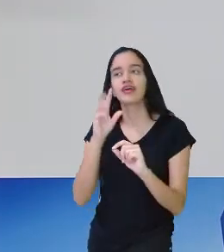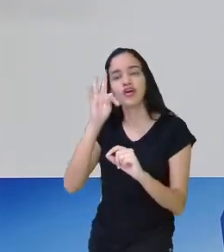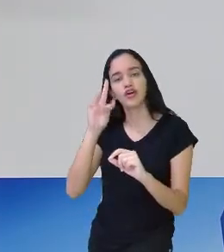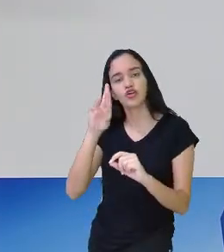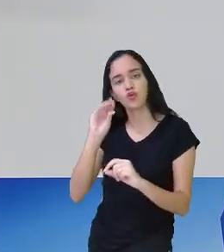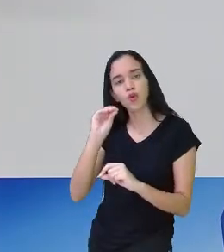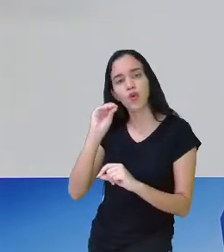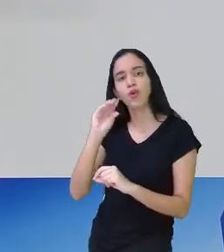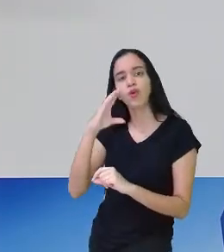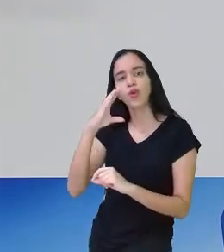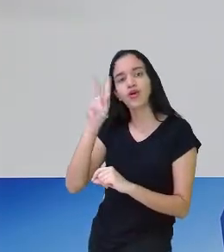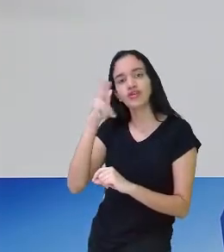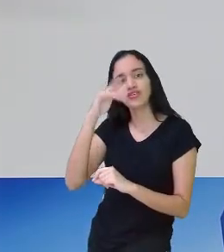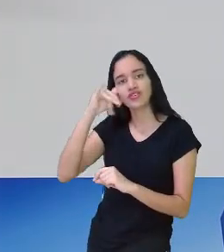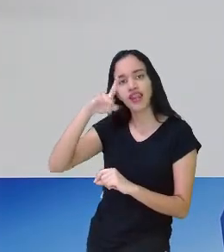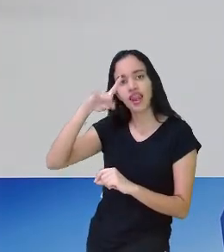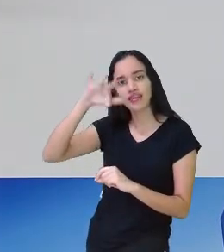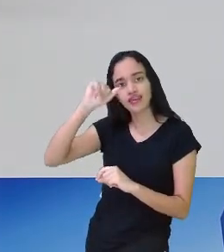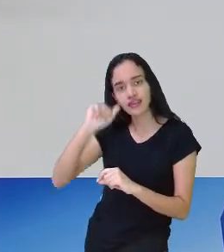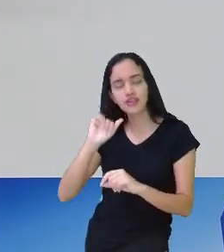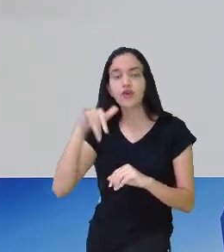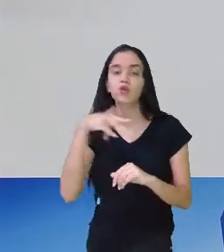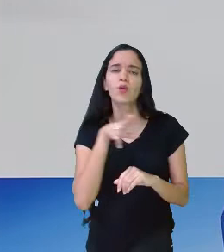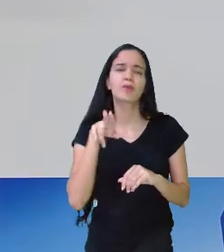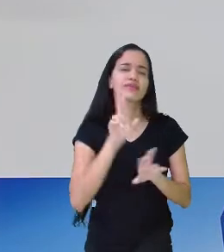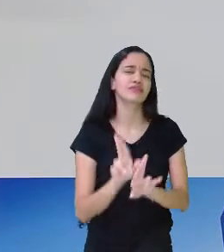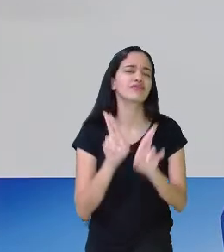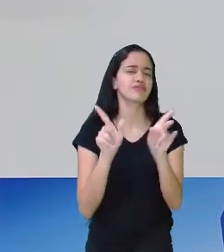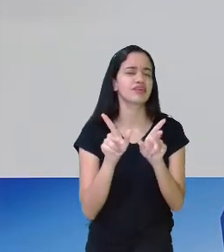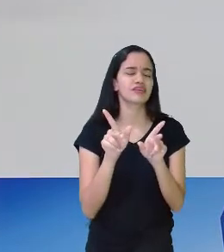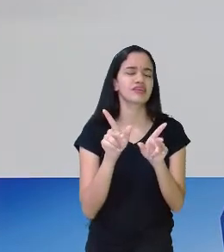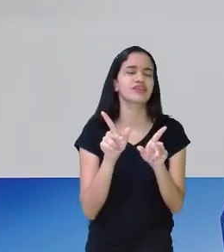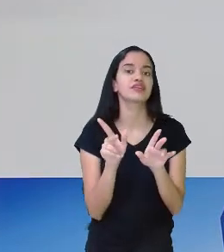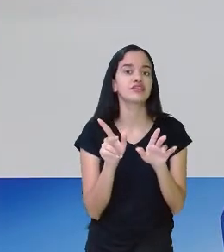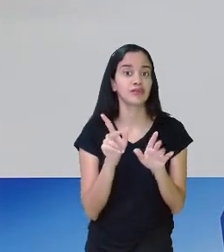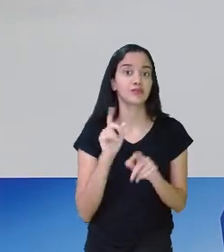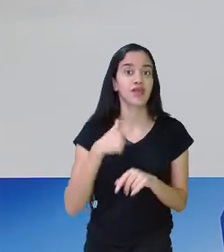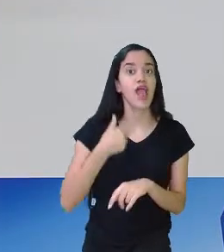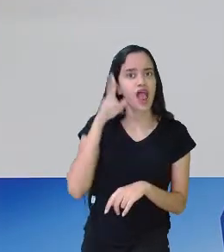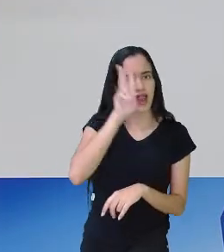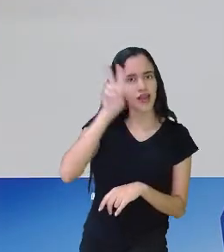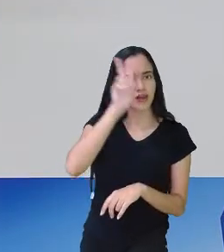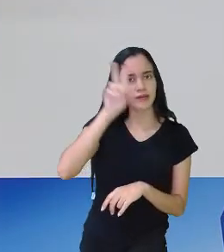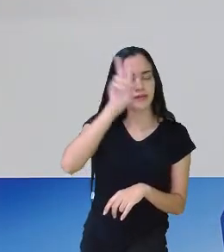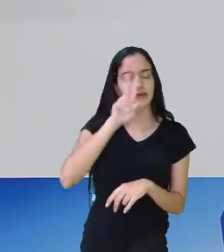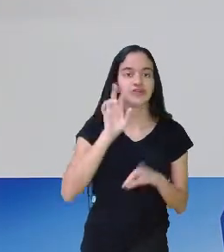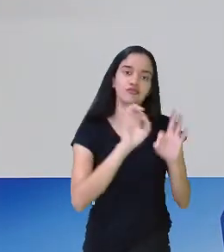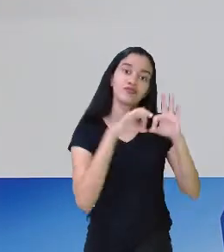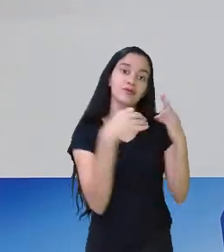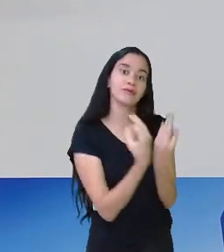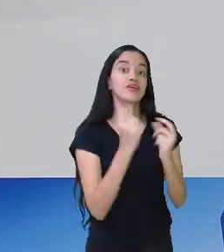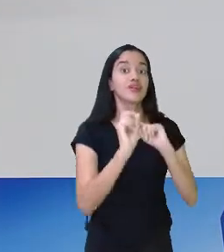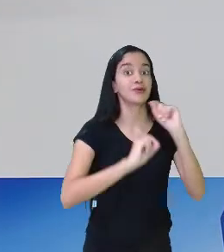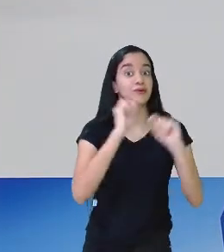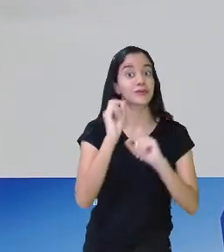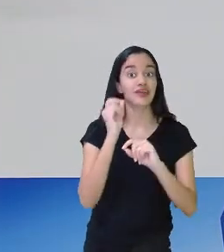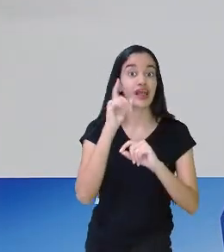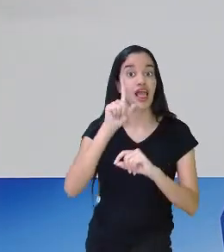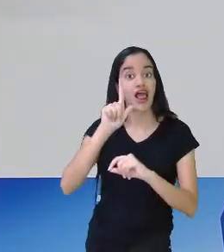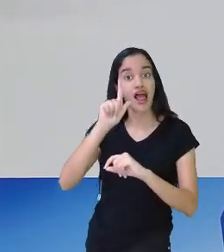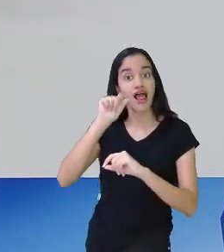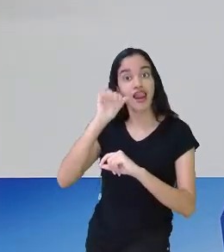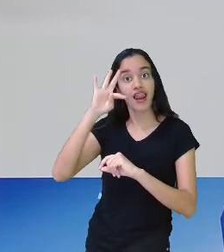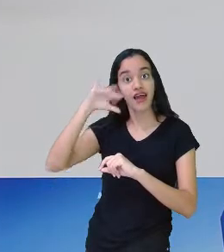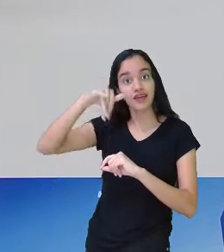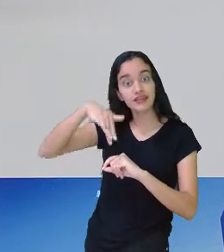Trochilidea. É um nome diferente porque está em latim. Lembra que eu falei para vocês que o nome das famílias vem em latim na biologia? Porque